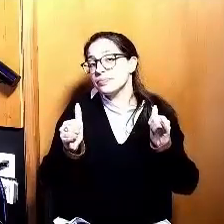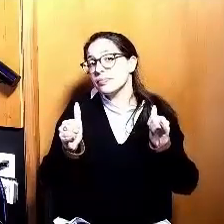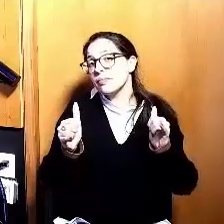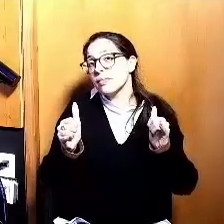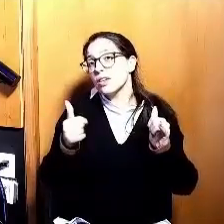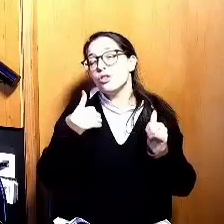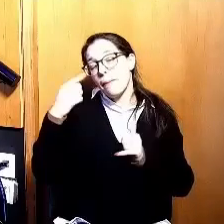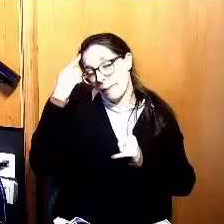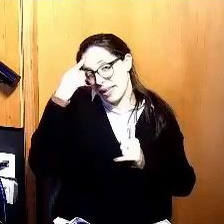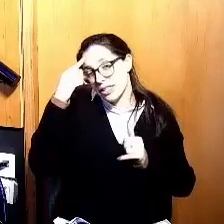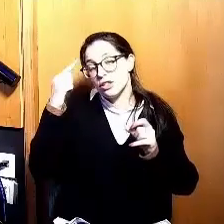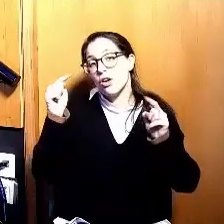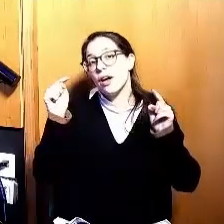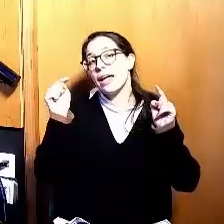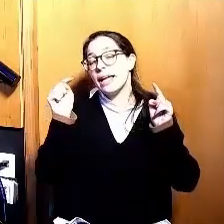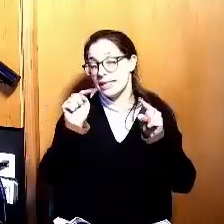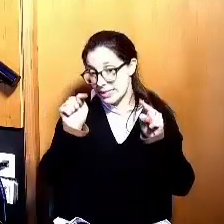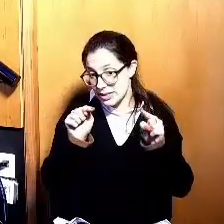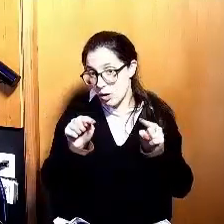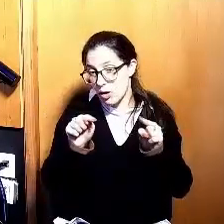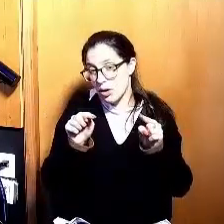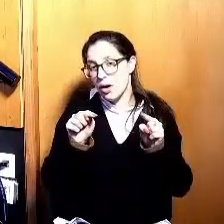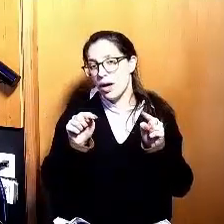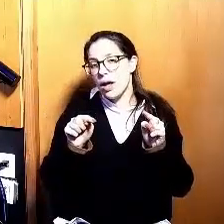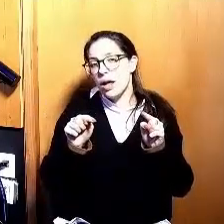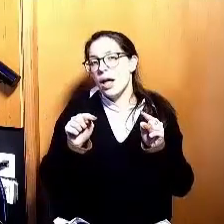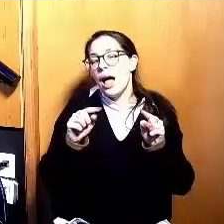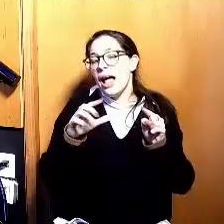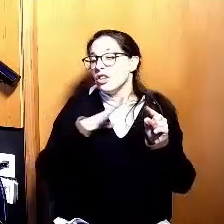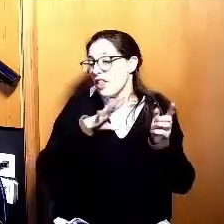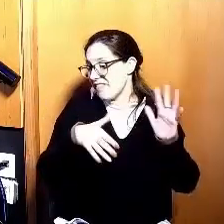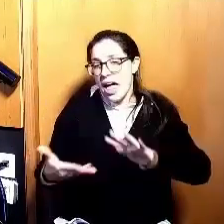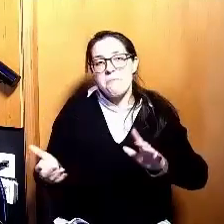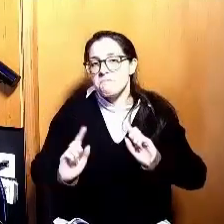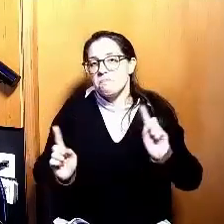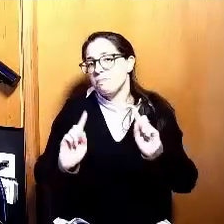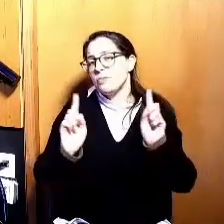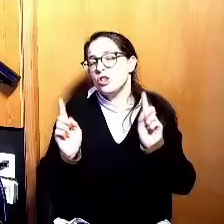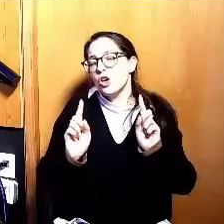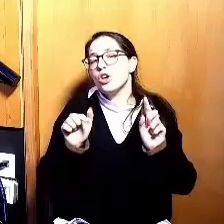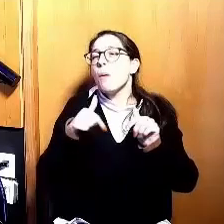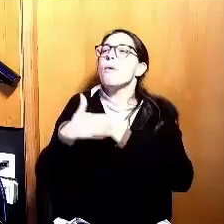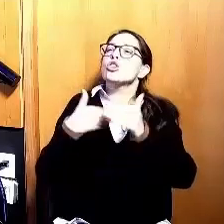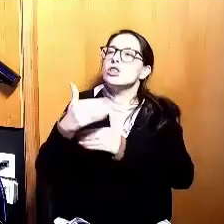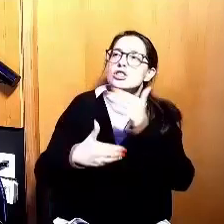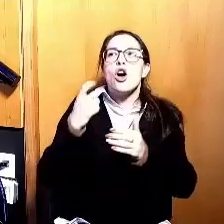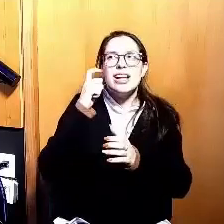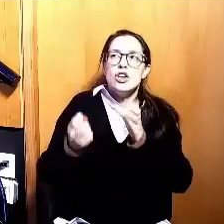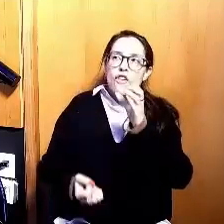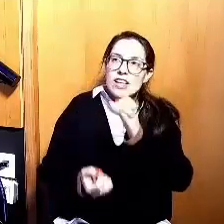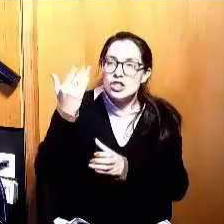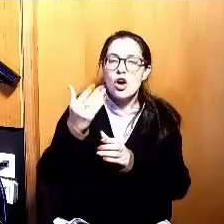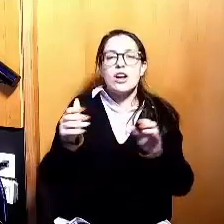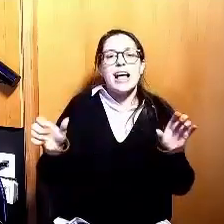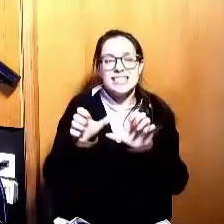acho que essa ponte que ainda não está sendo feita, né, entre esses processos de inovação que estão acontecendo,